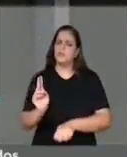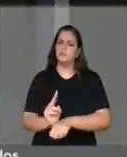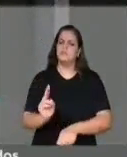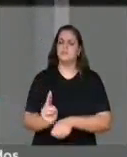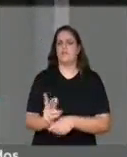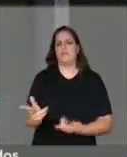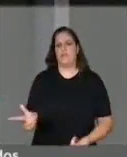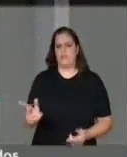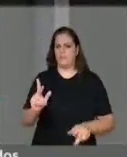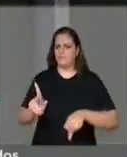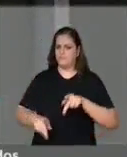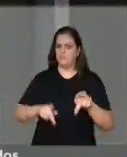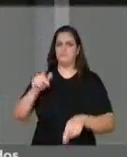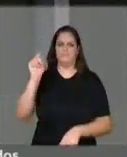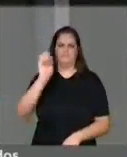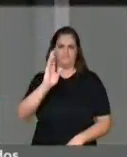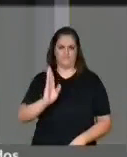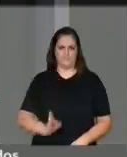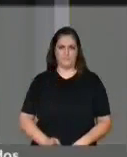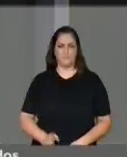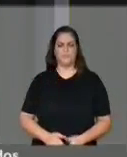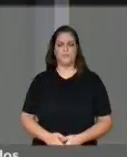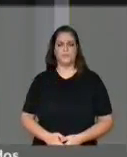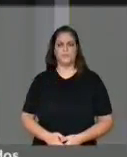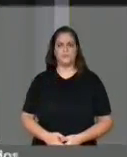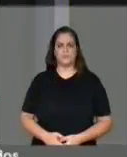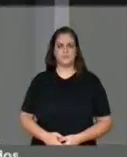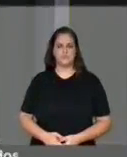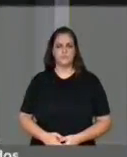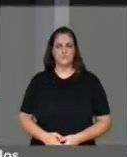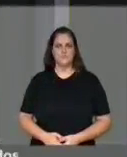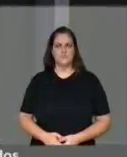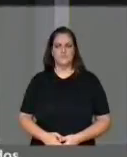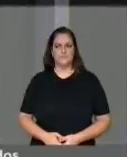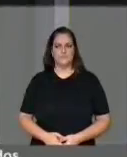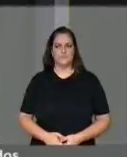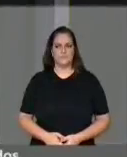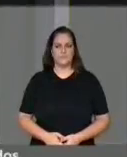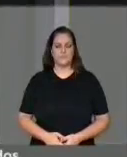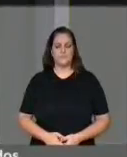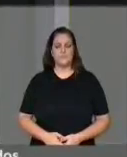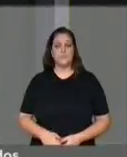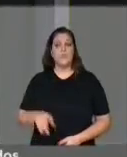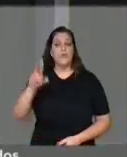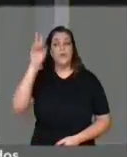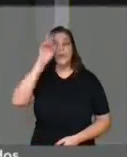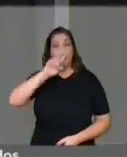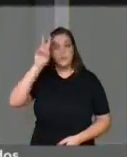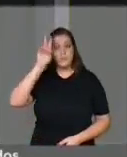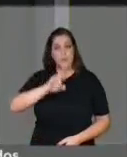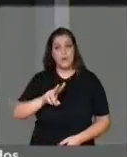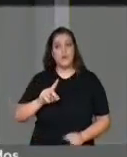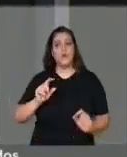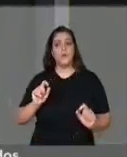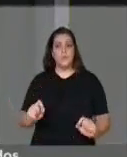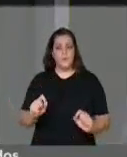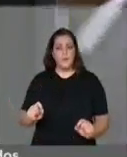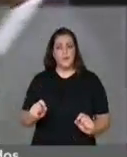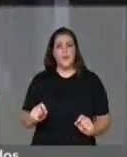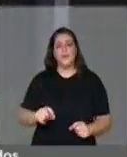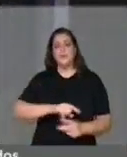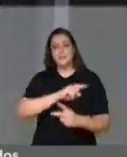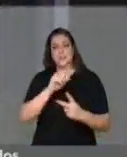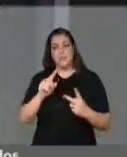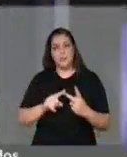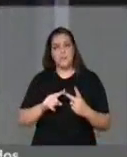trabalhador brasileiro. Lembro ainda que, de igual desafio, Barbosa, é encontrarmos uma